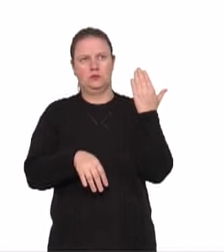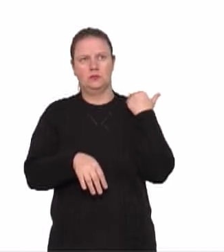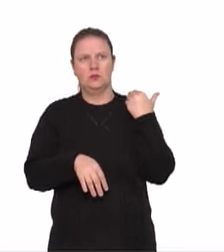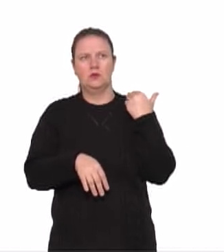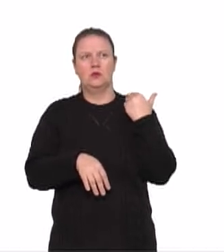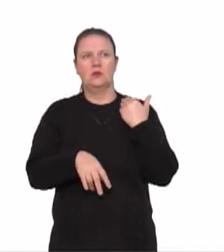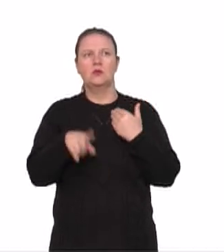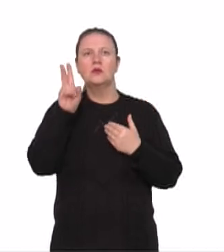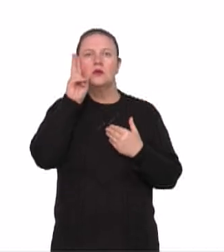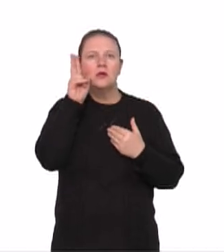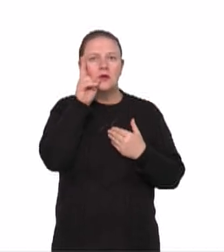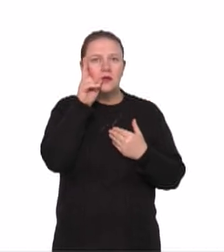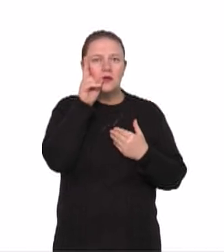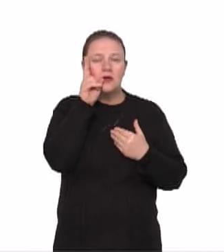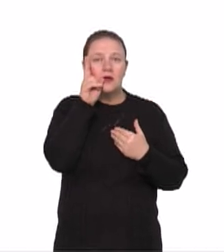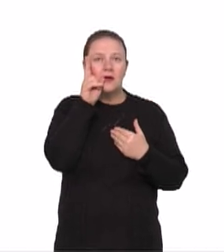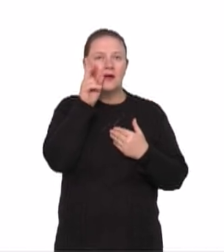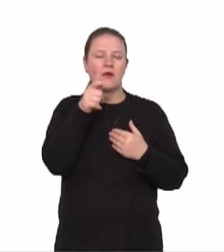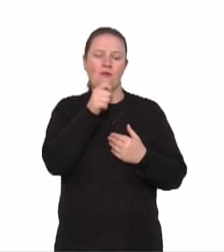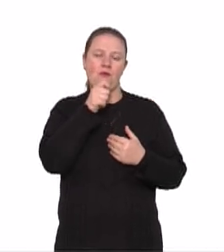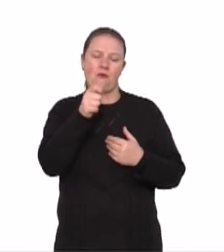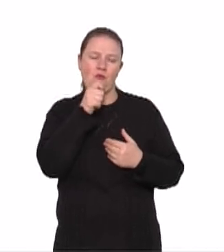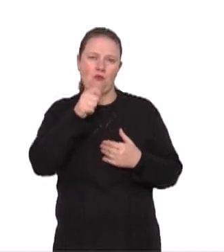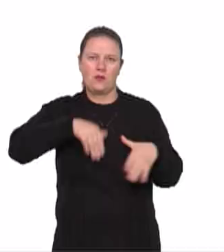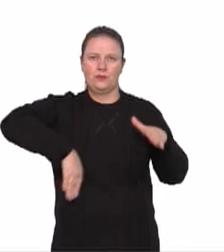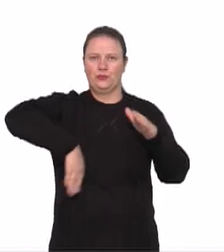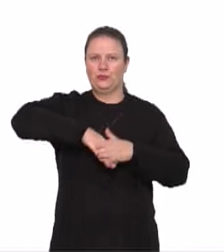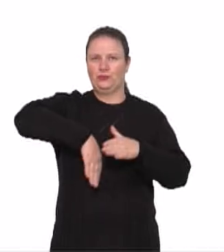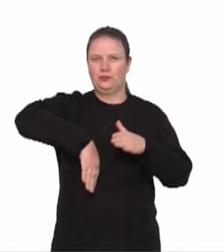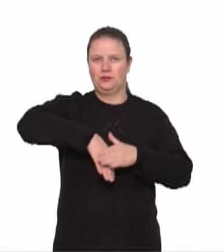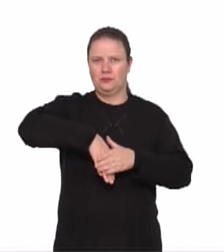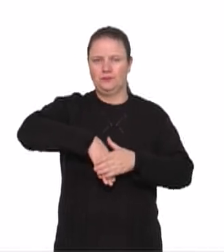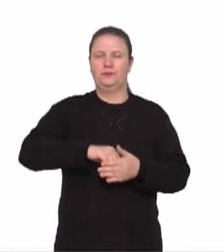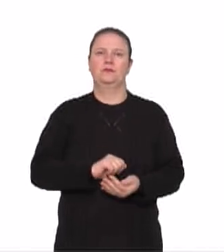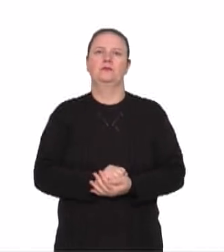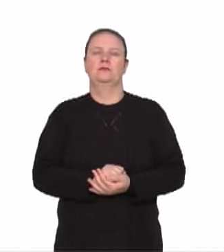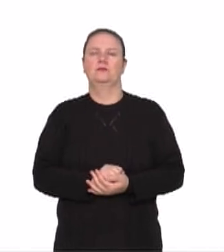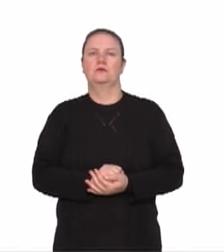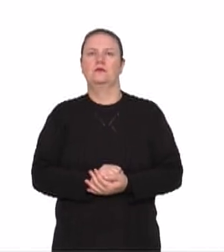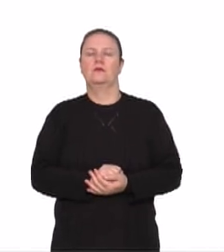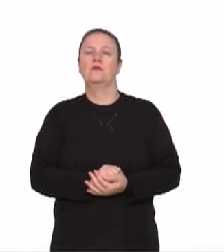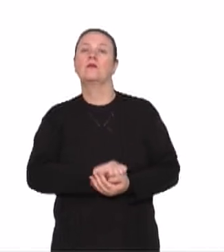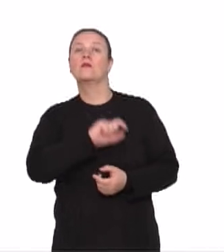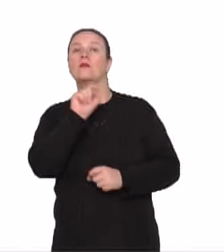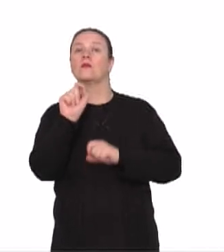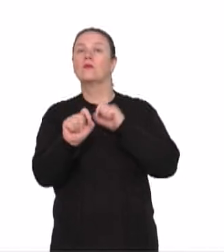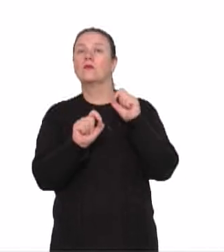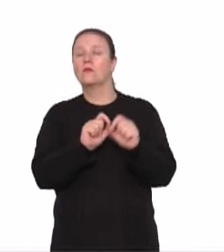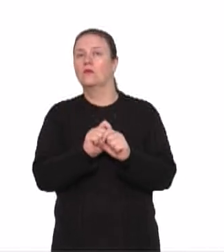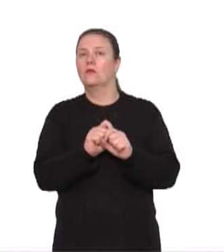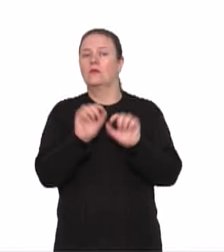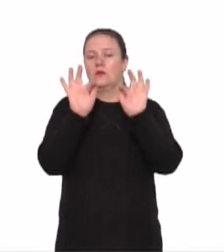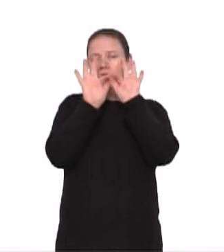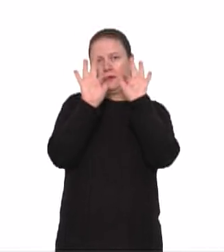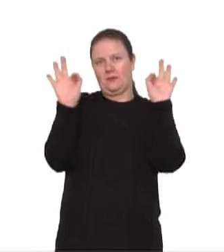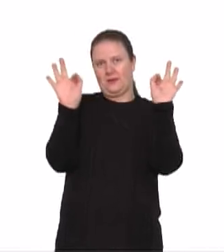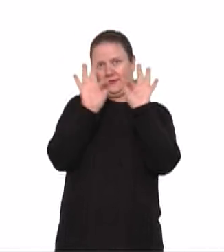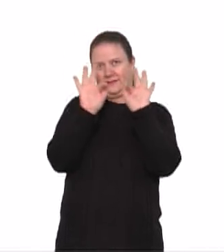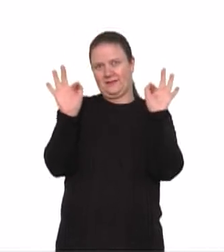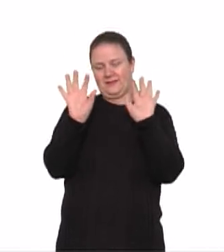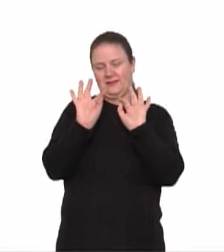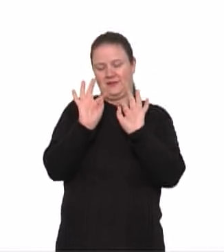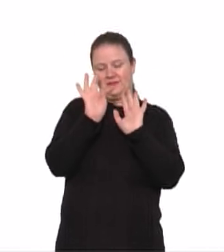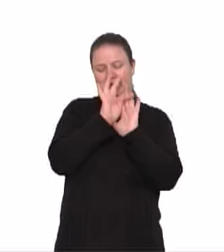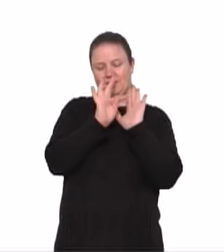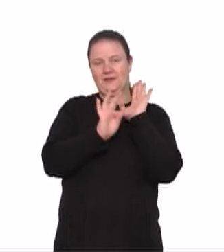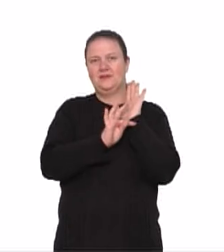quando a gente estava tratando da questão da narrativa do jogo de futebol. Então, lá a gente tem uma frase num dos textos